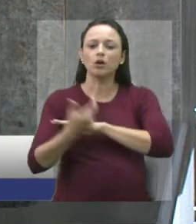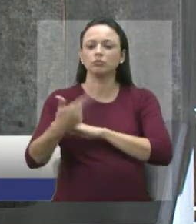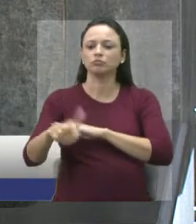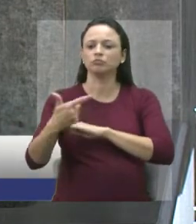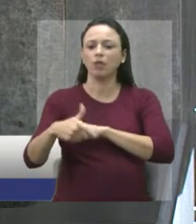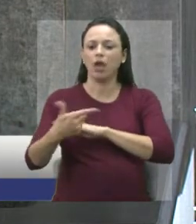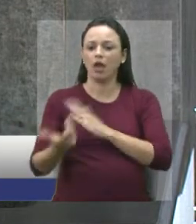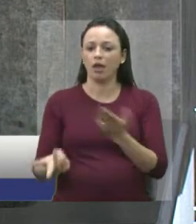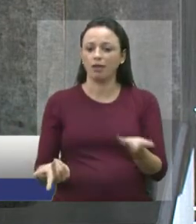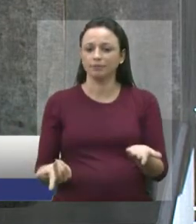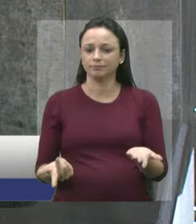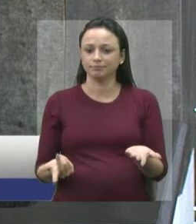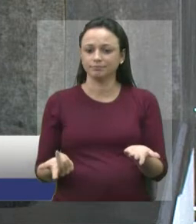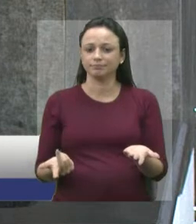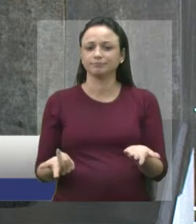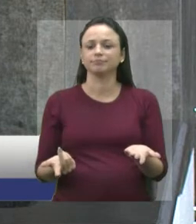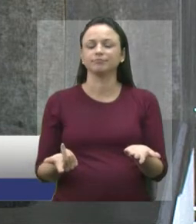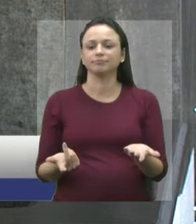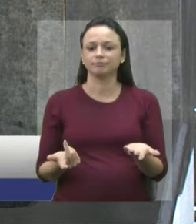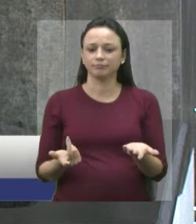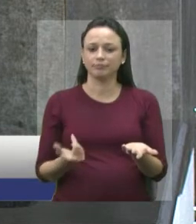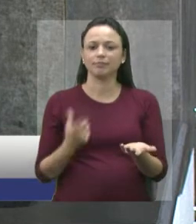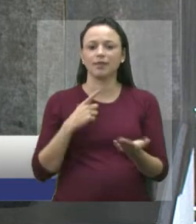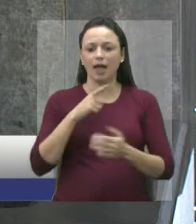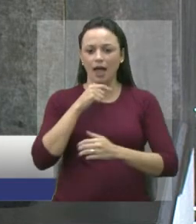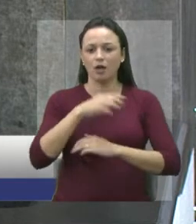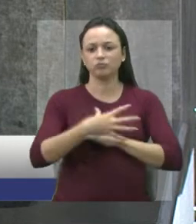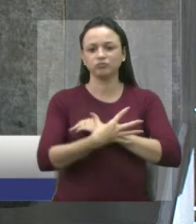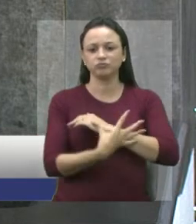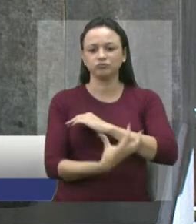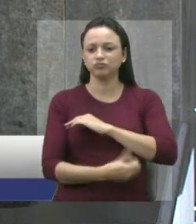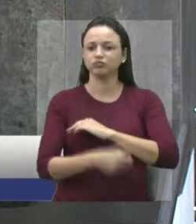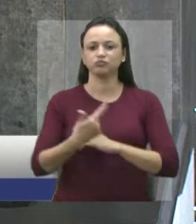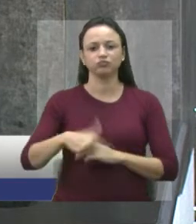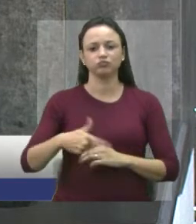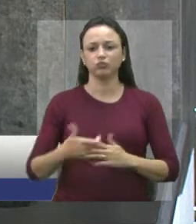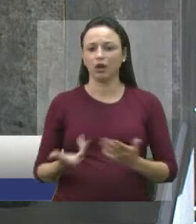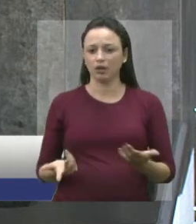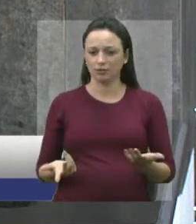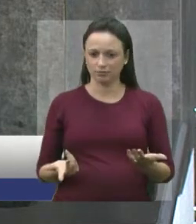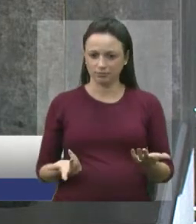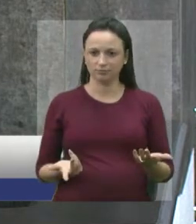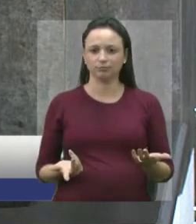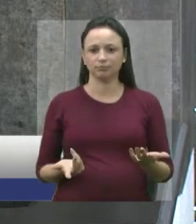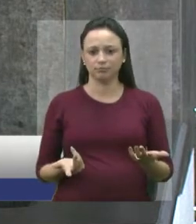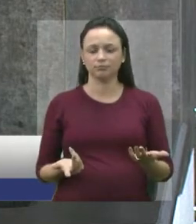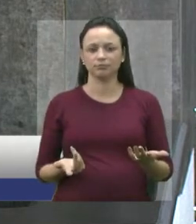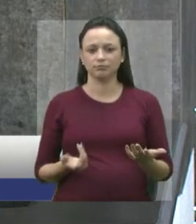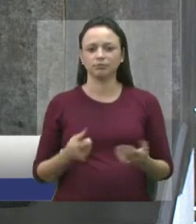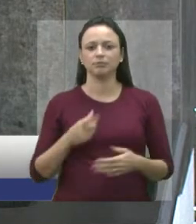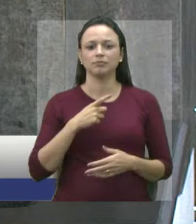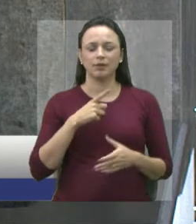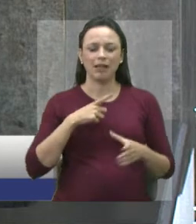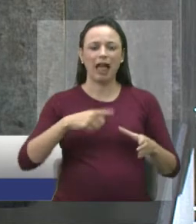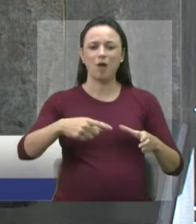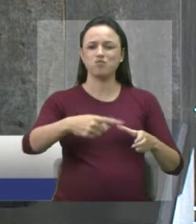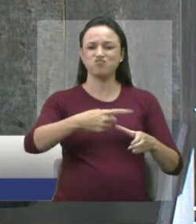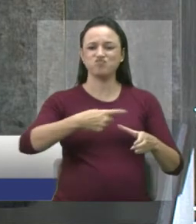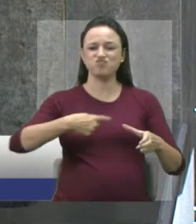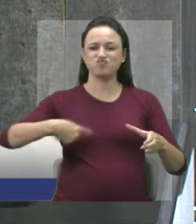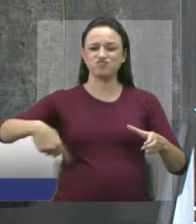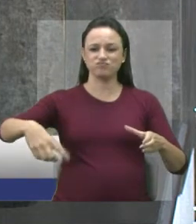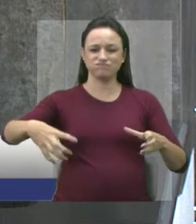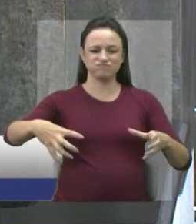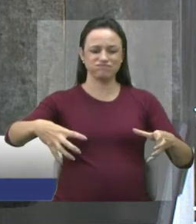lobo, onde possa haver escoamento das águas, razão pela qual acaba formando uma grande poça que